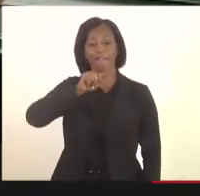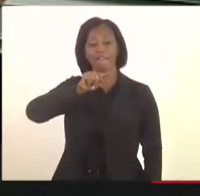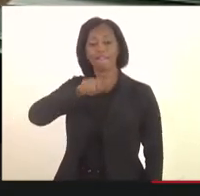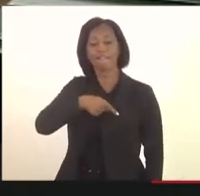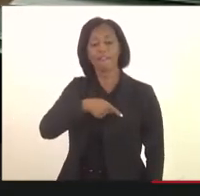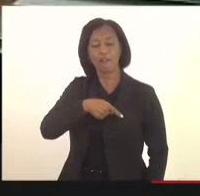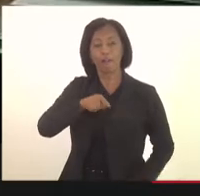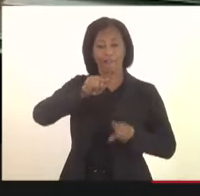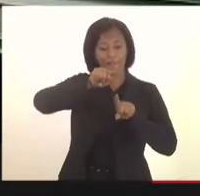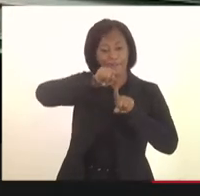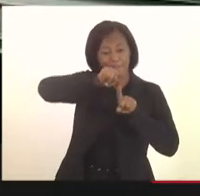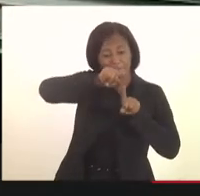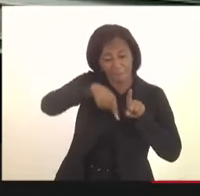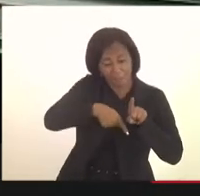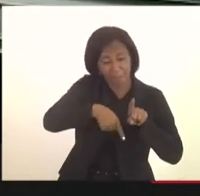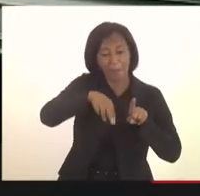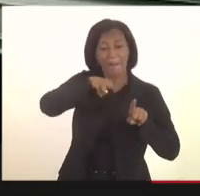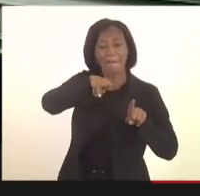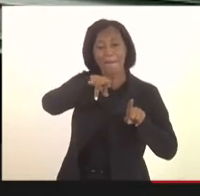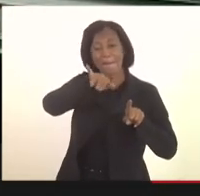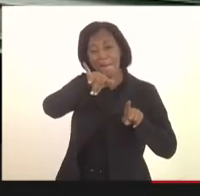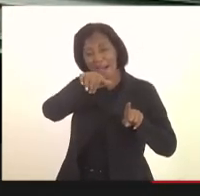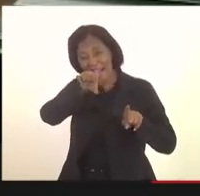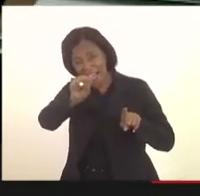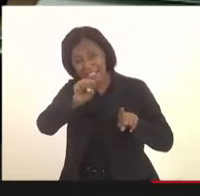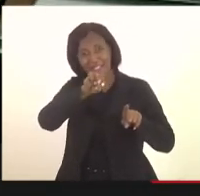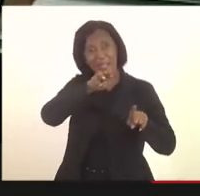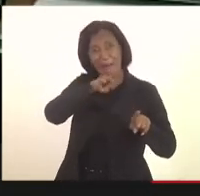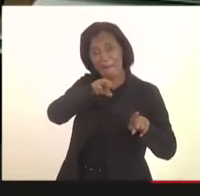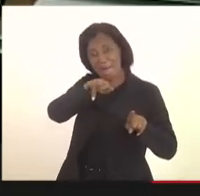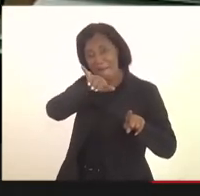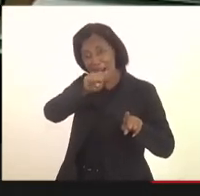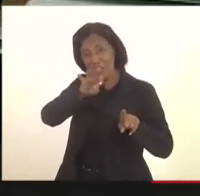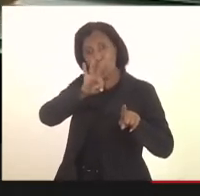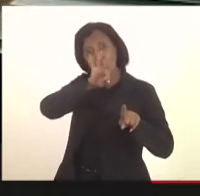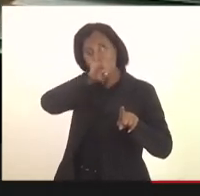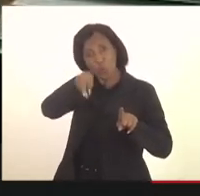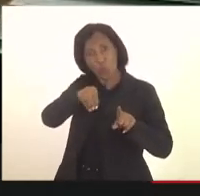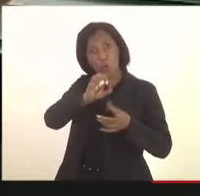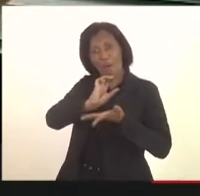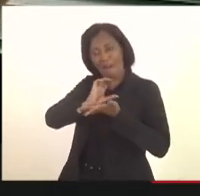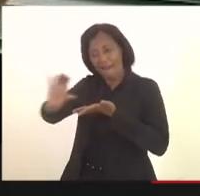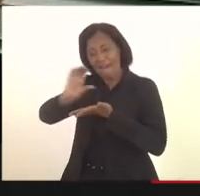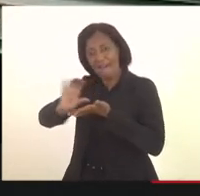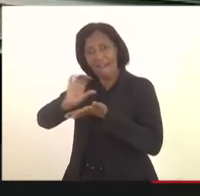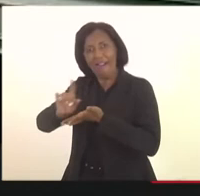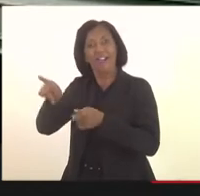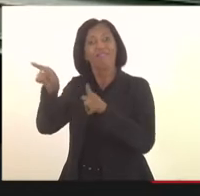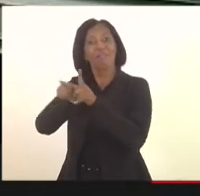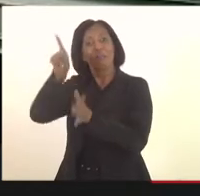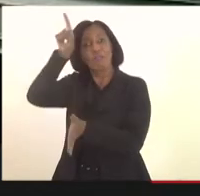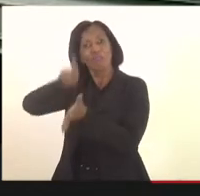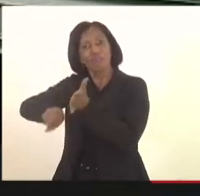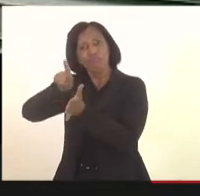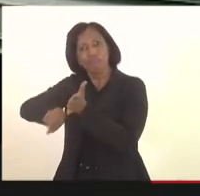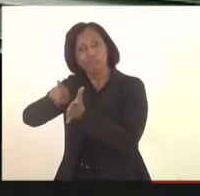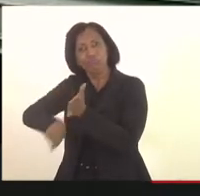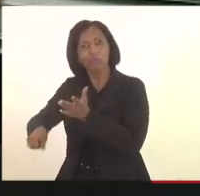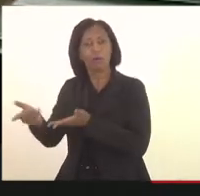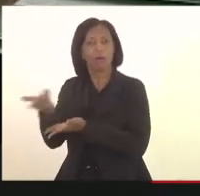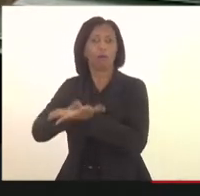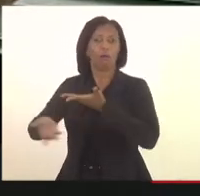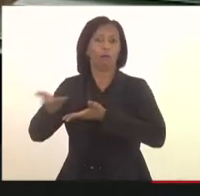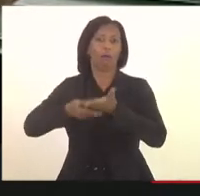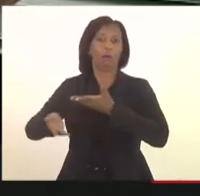Mas tudo que a gente investe, a gente abate das participações especiais. Por via